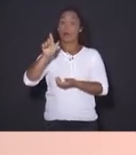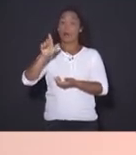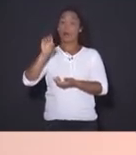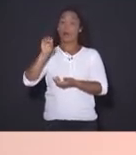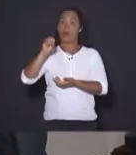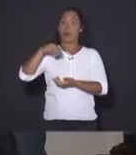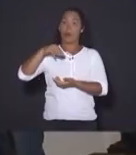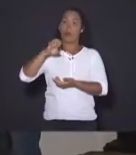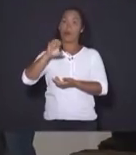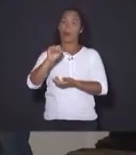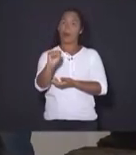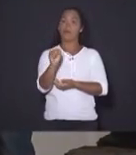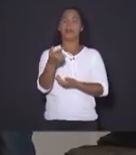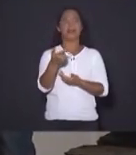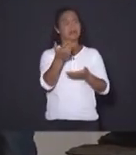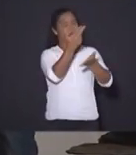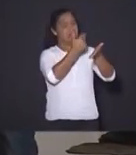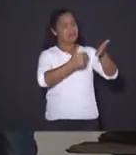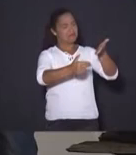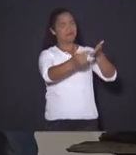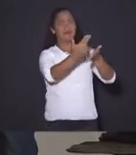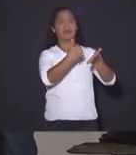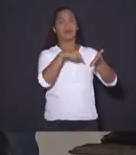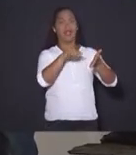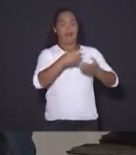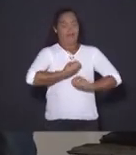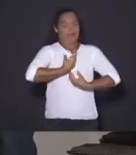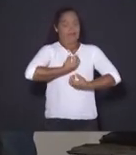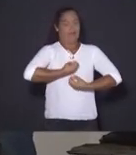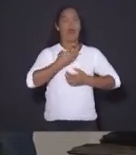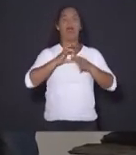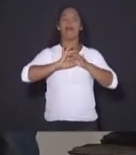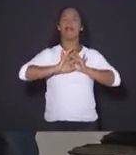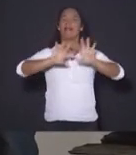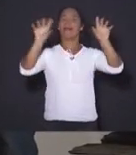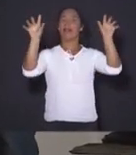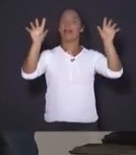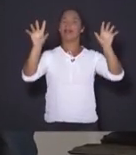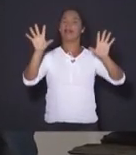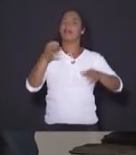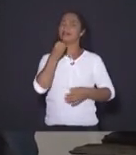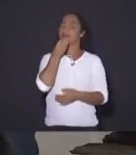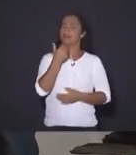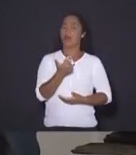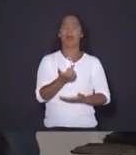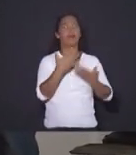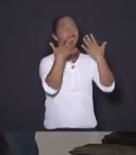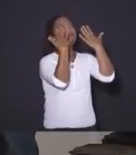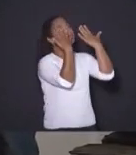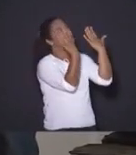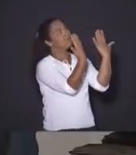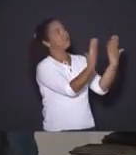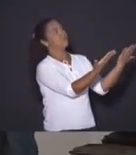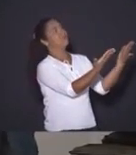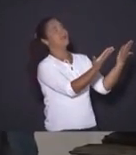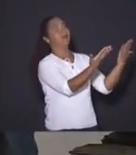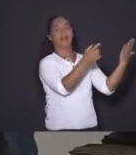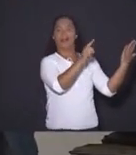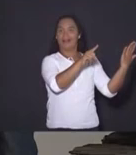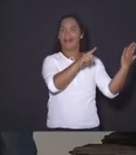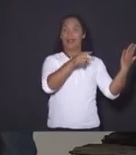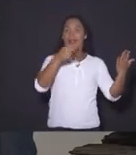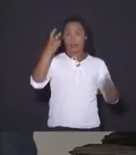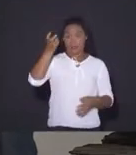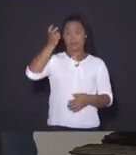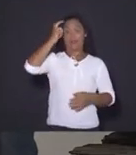gesto né a esse poeta da liberdade que castro alves né fazendo referência a essa figura tão importante da nossa